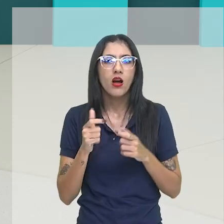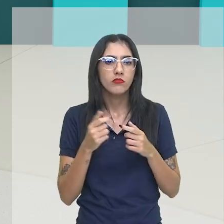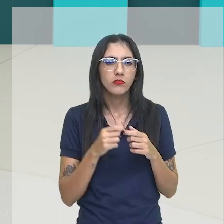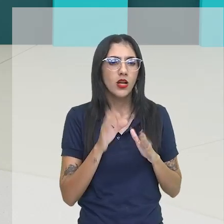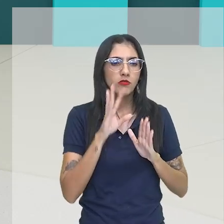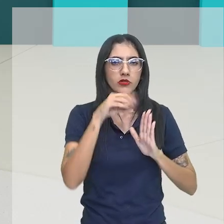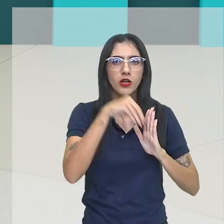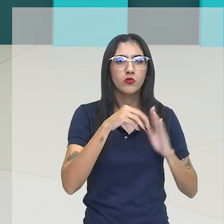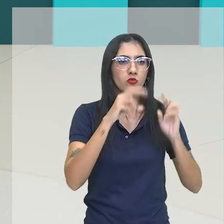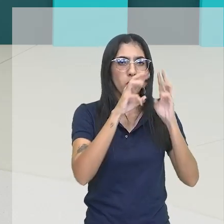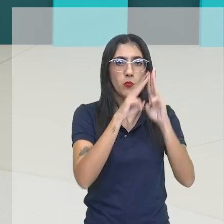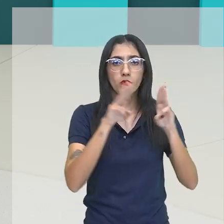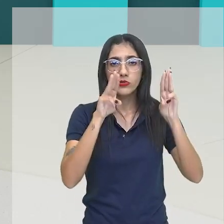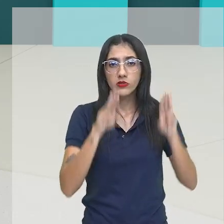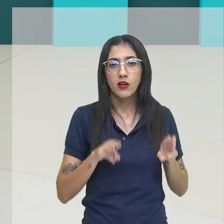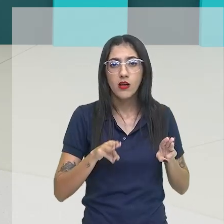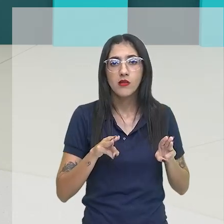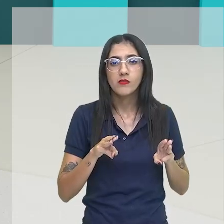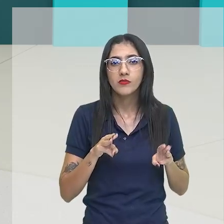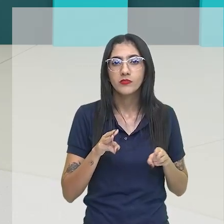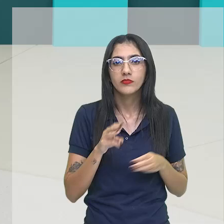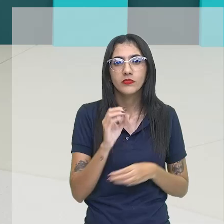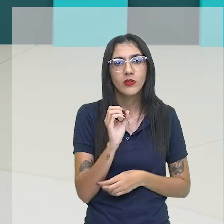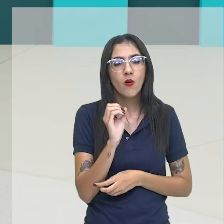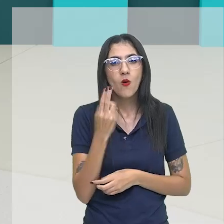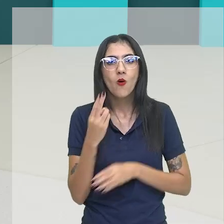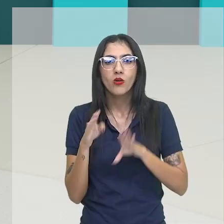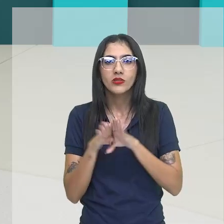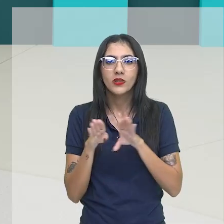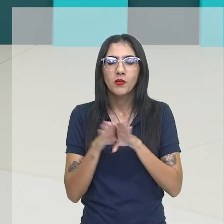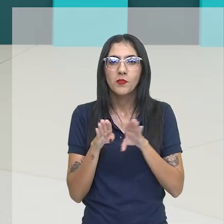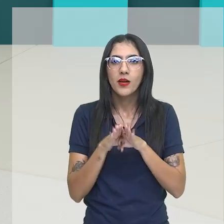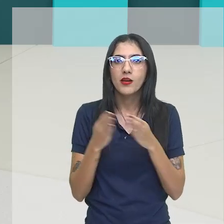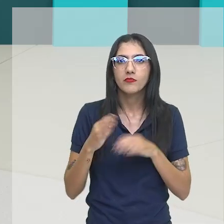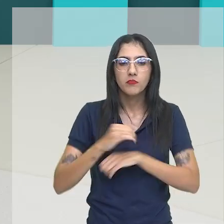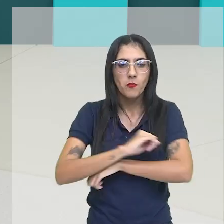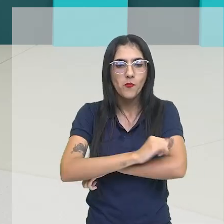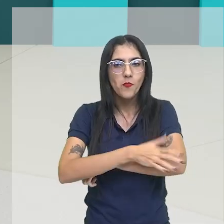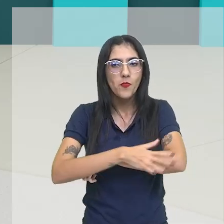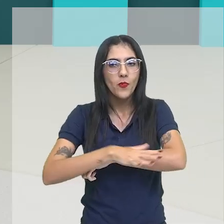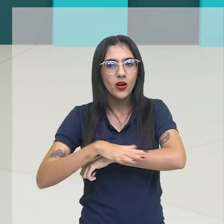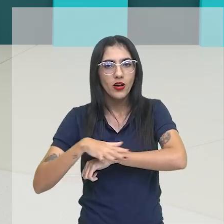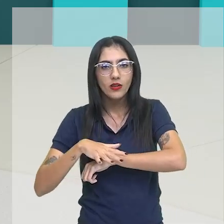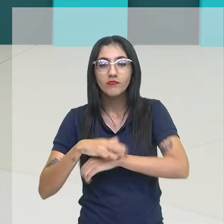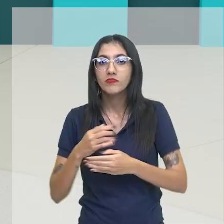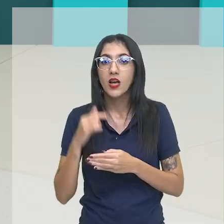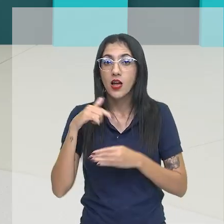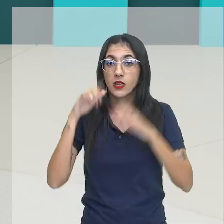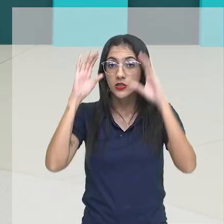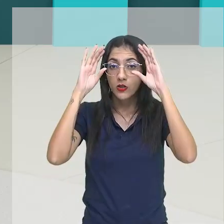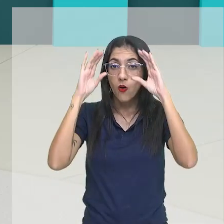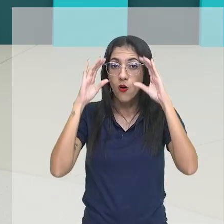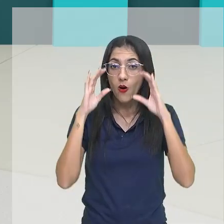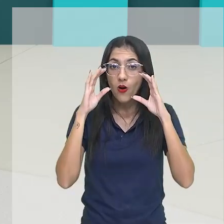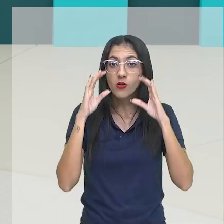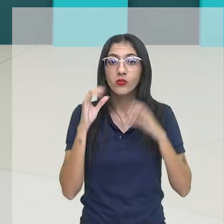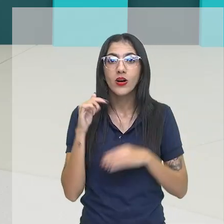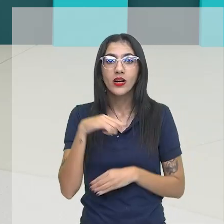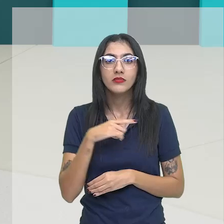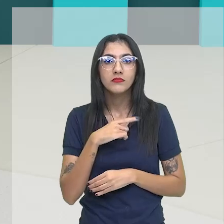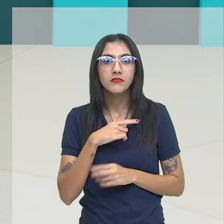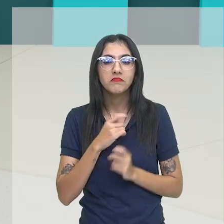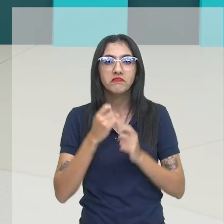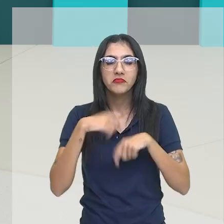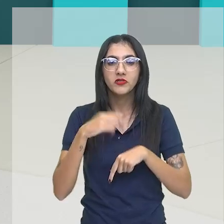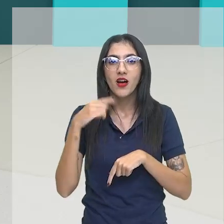museu, né? Ela pode estar correndo, né, numa praia, porque esse óculos permite que ela veja essa